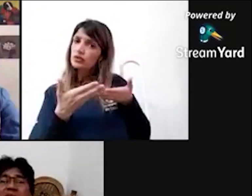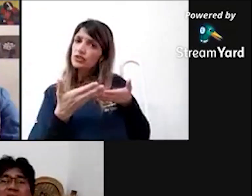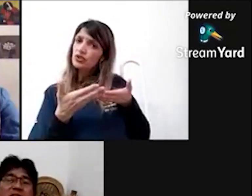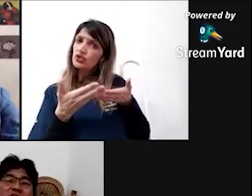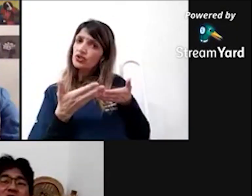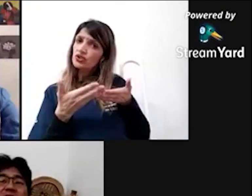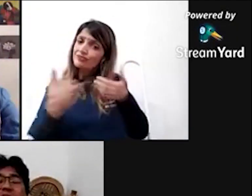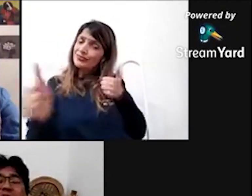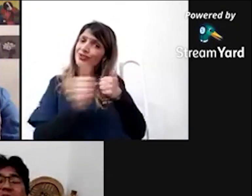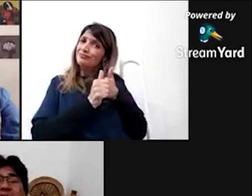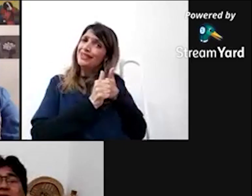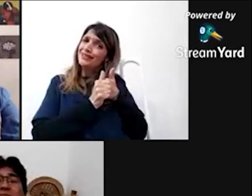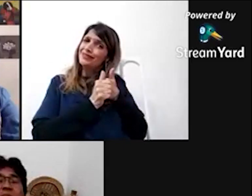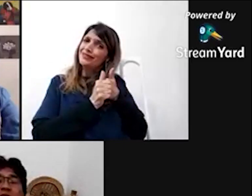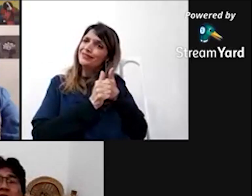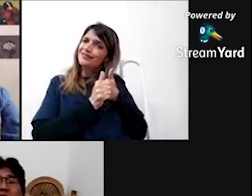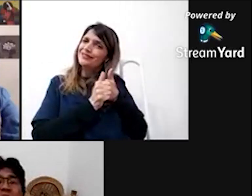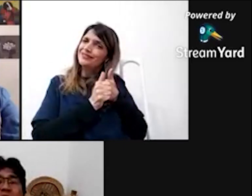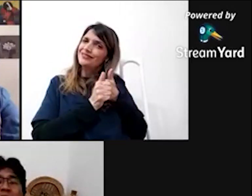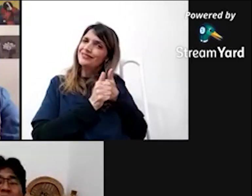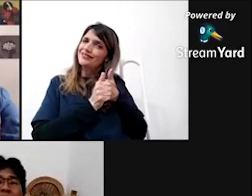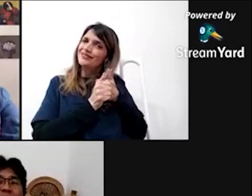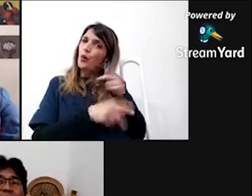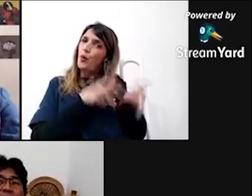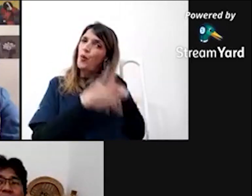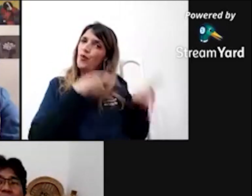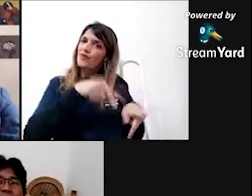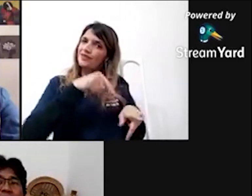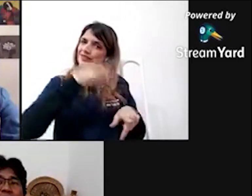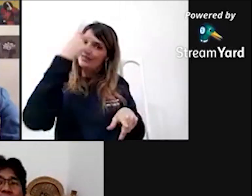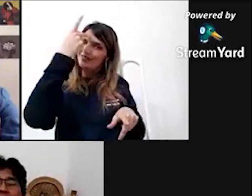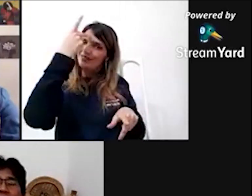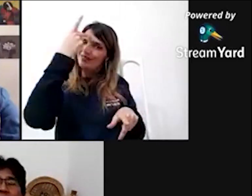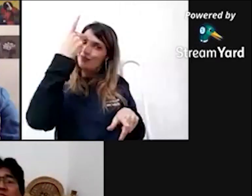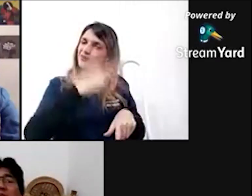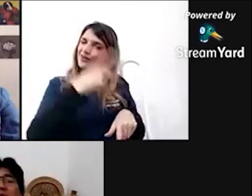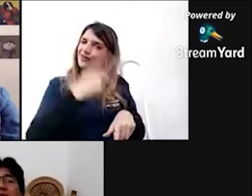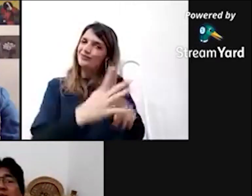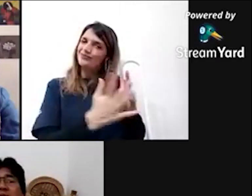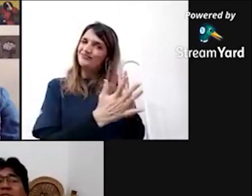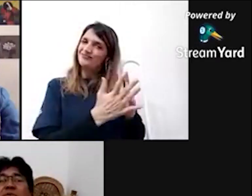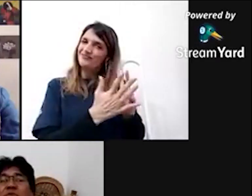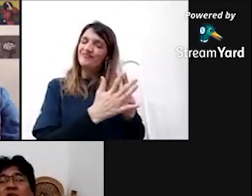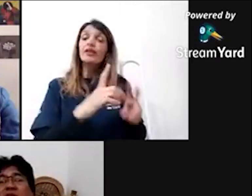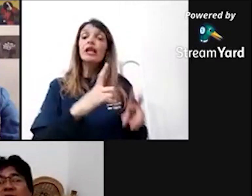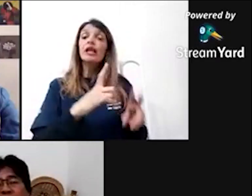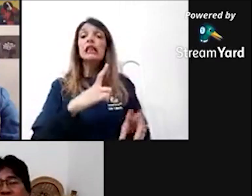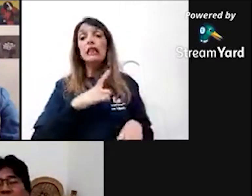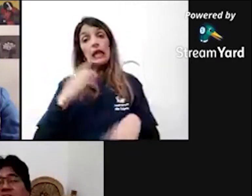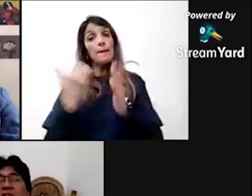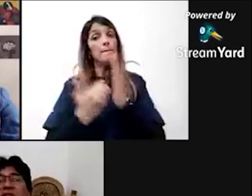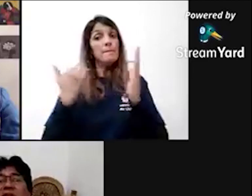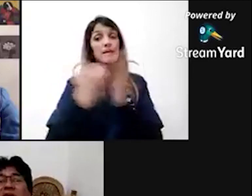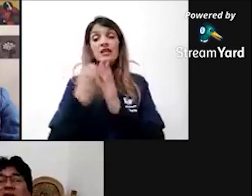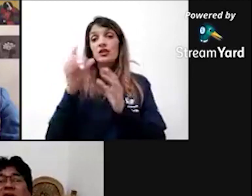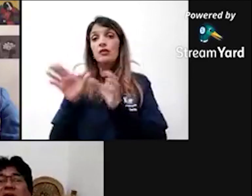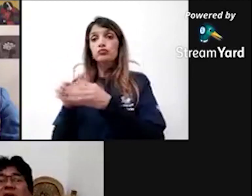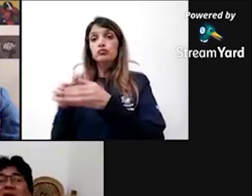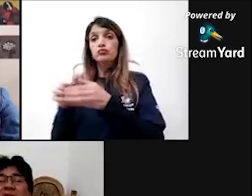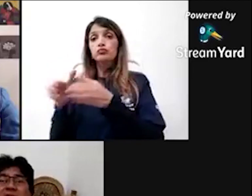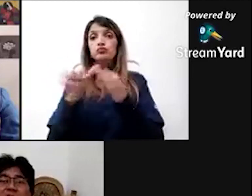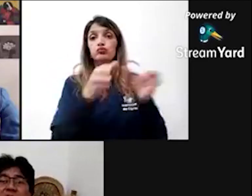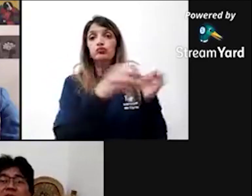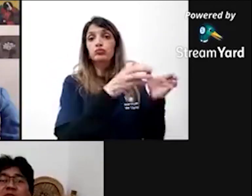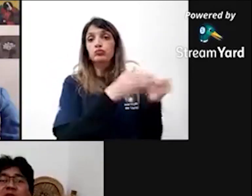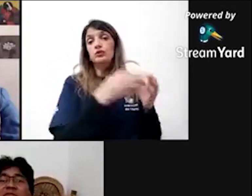aproximar dessa gente que está aqui em São Paulo. Aqui tem mais de 10 comunidades indígenas.